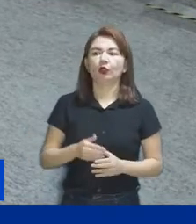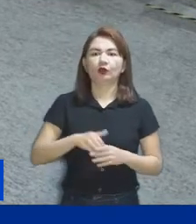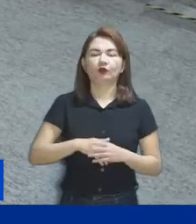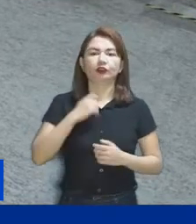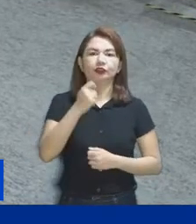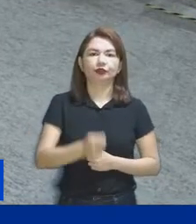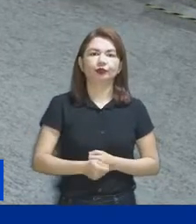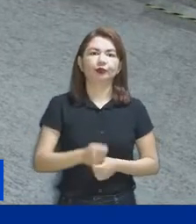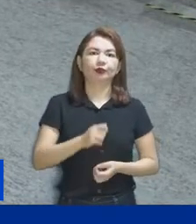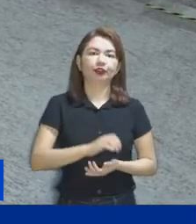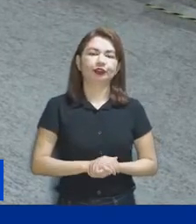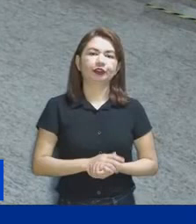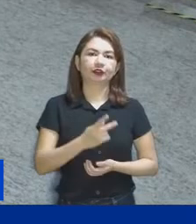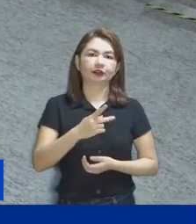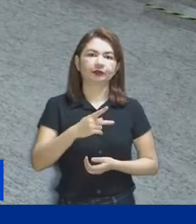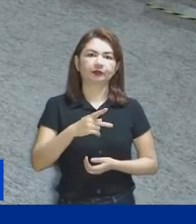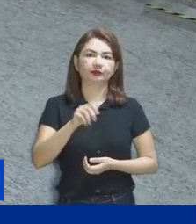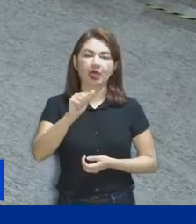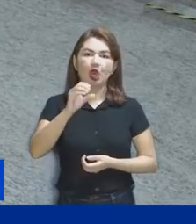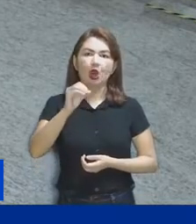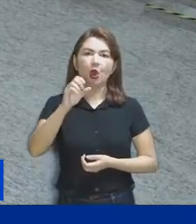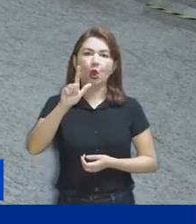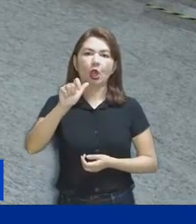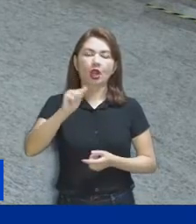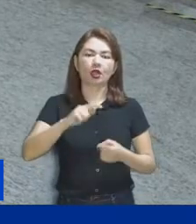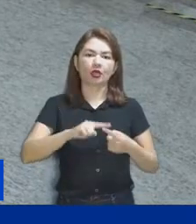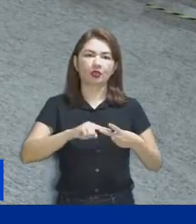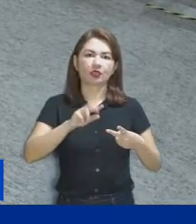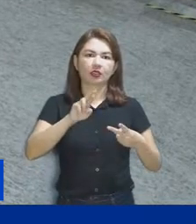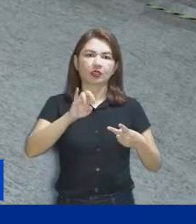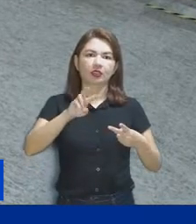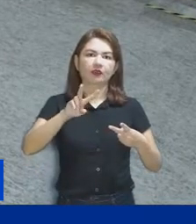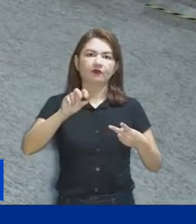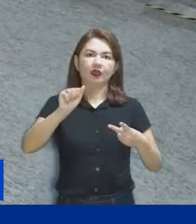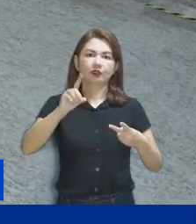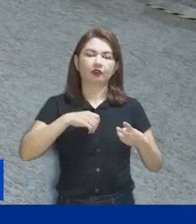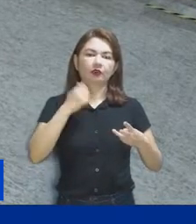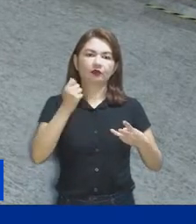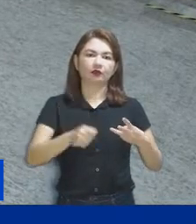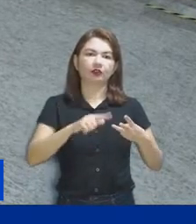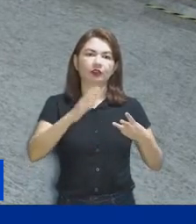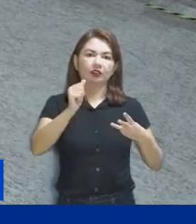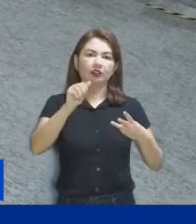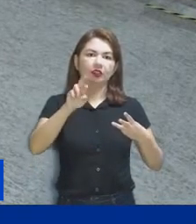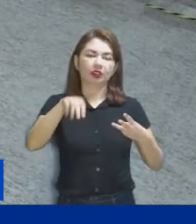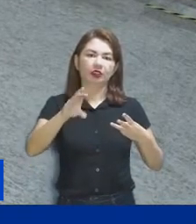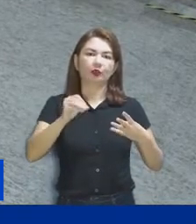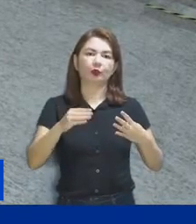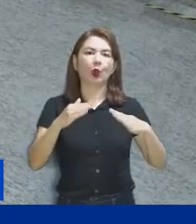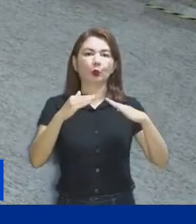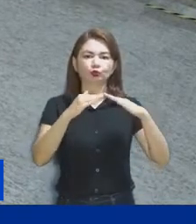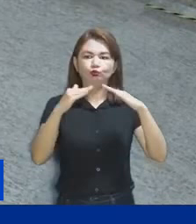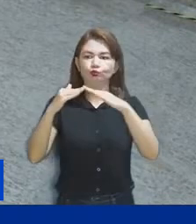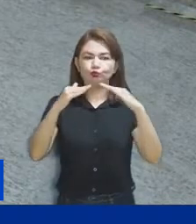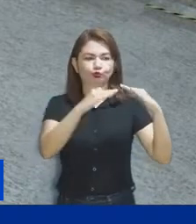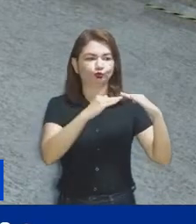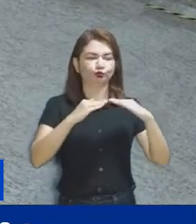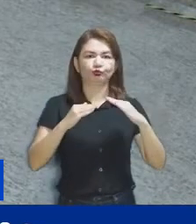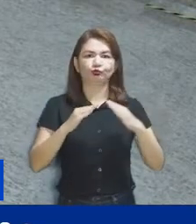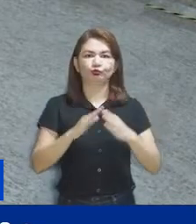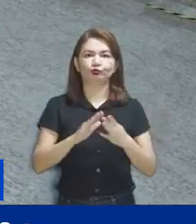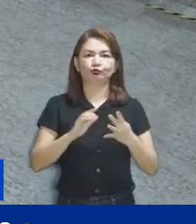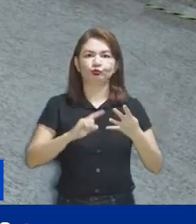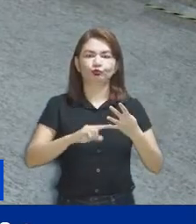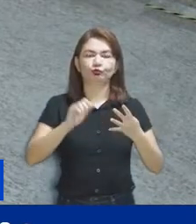Acompanho a relatora, presidente. Juiz Rivaldo Valente. Acompanhe, senhor presidente. Magia do plenário. Também acompanho. Anselmo